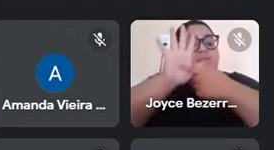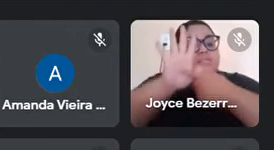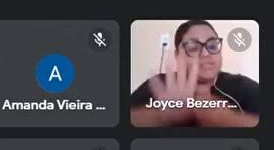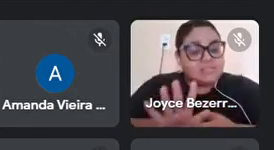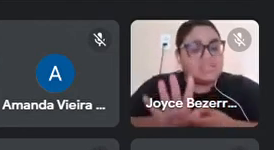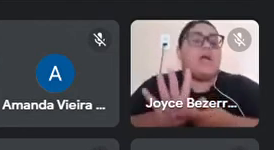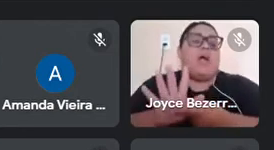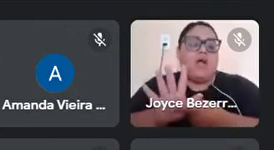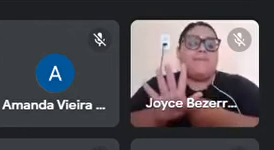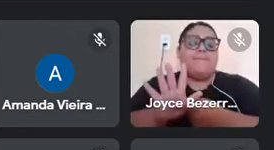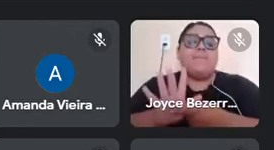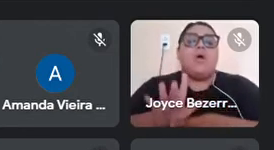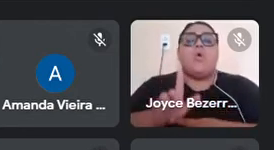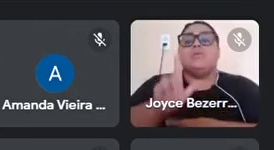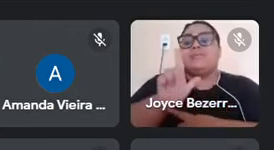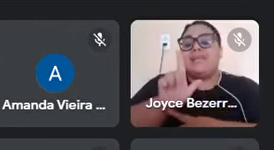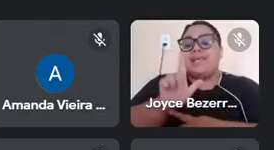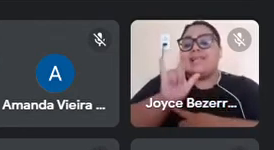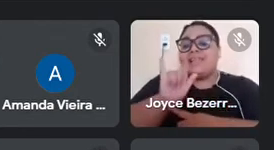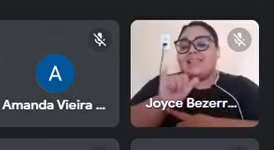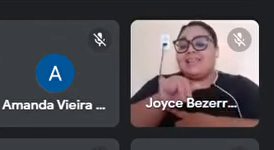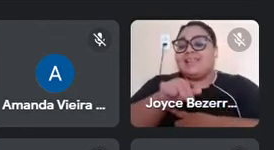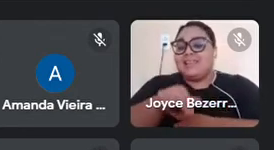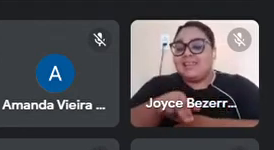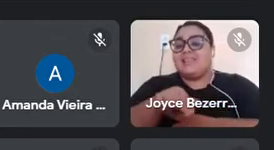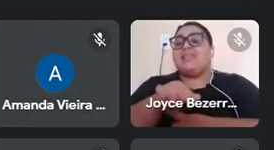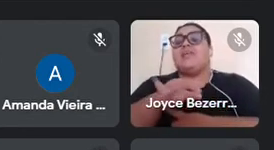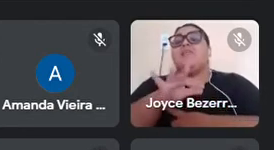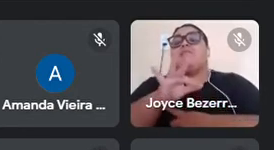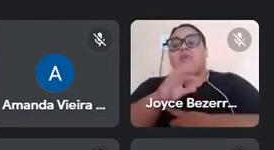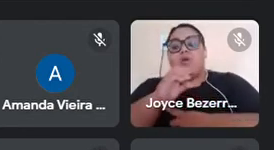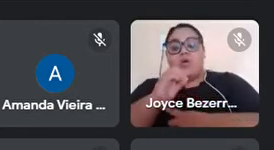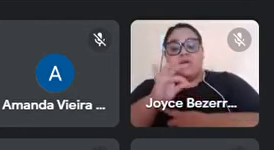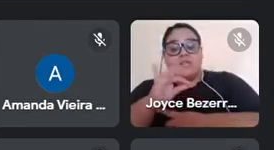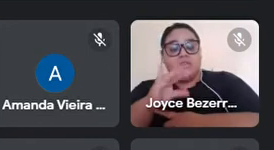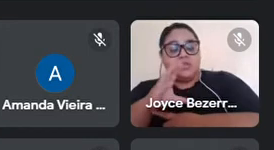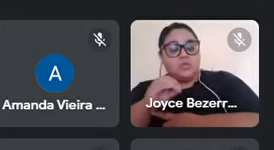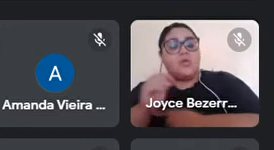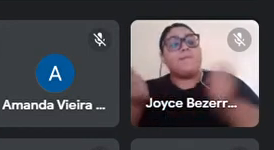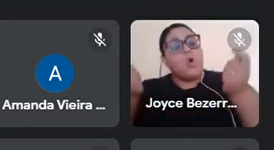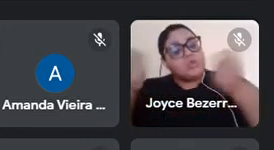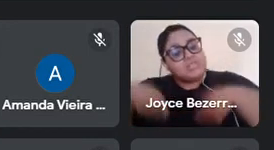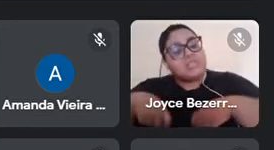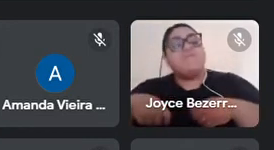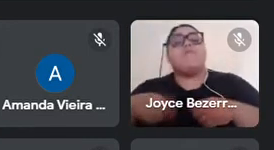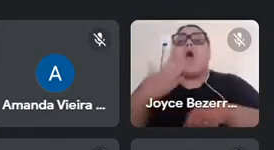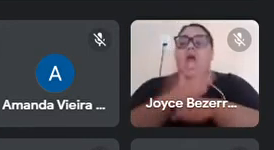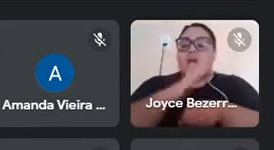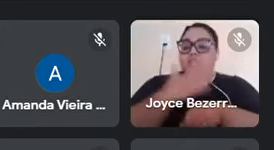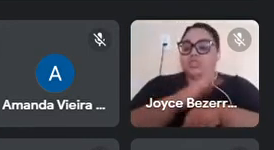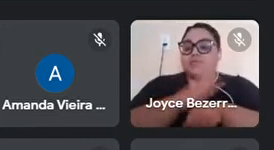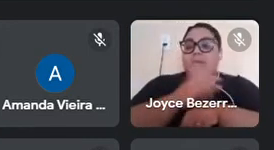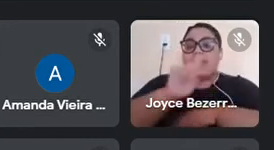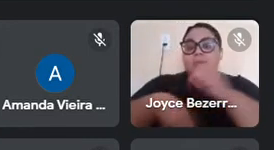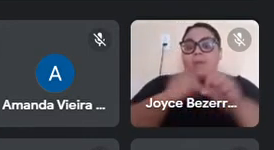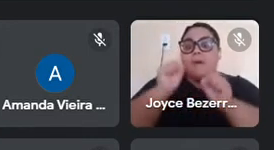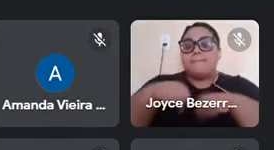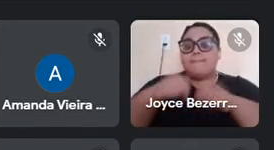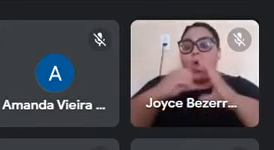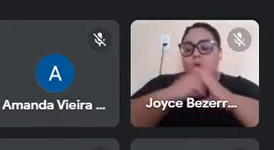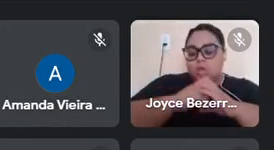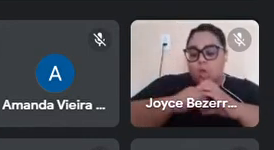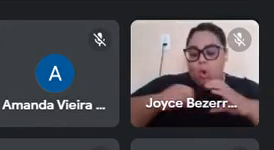ao antígeno para o qual eles são específicos, isso vai ativá-los, depois eles vão sofrer expansão clonal, vão aí